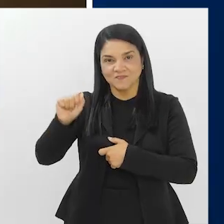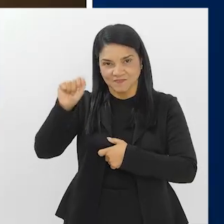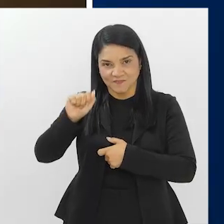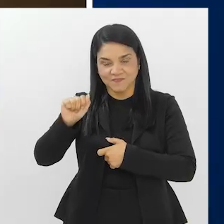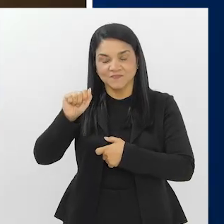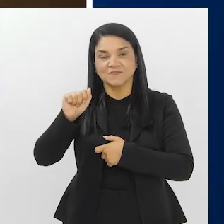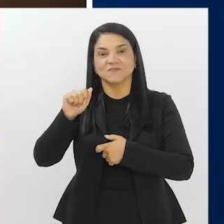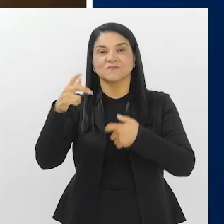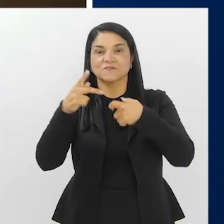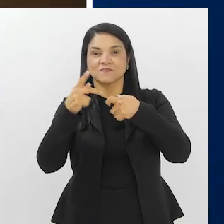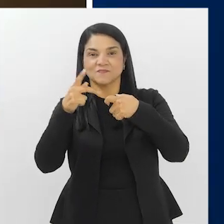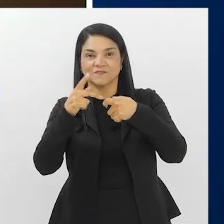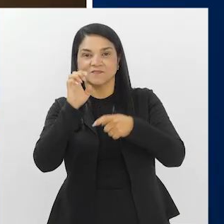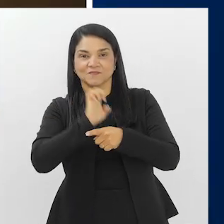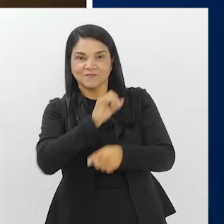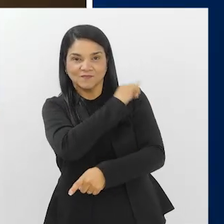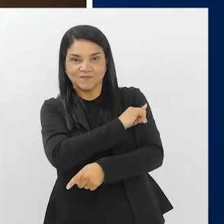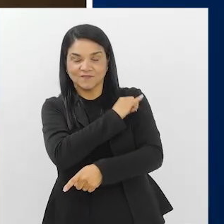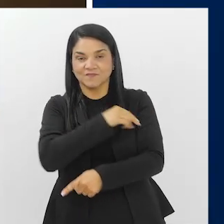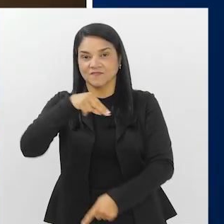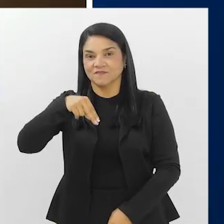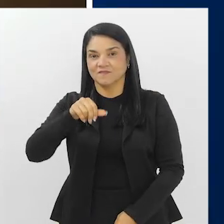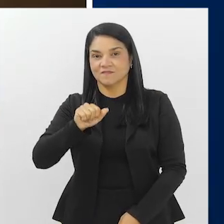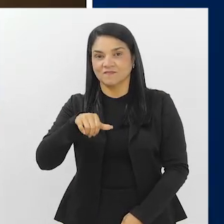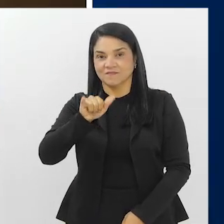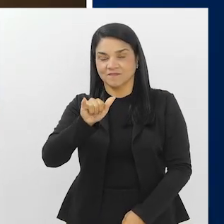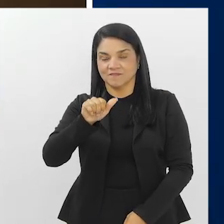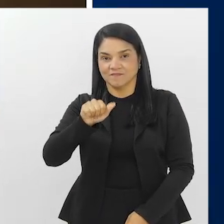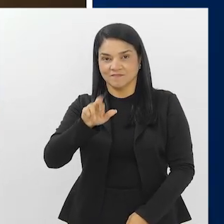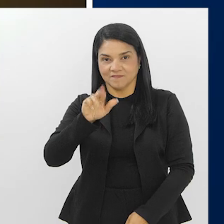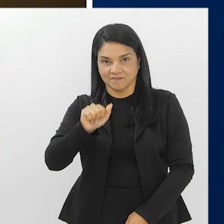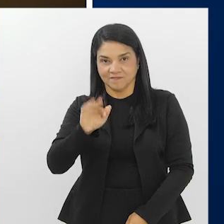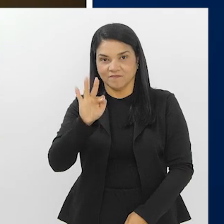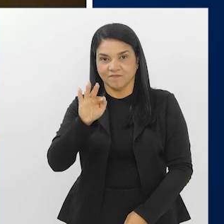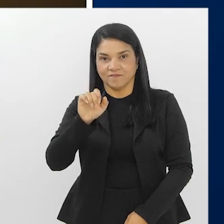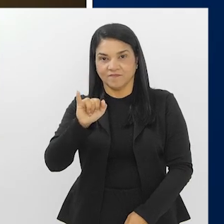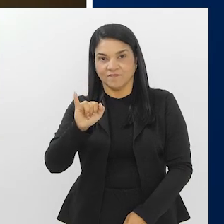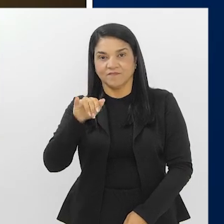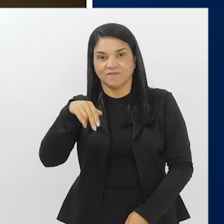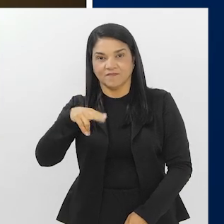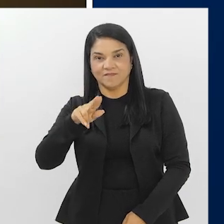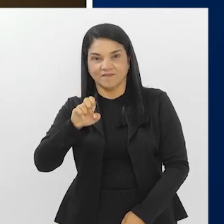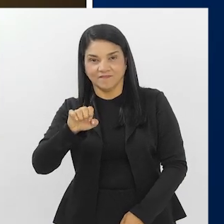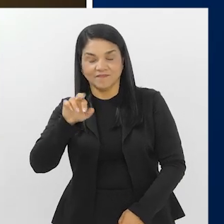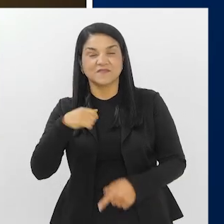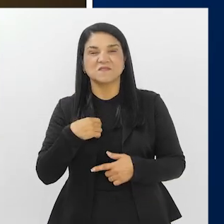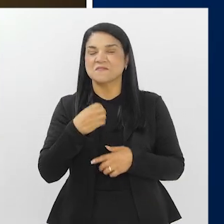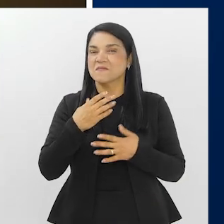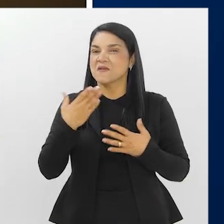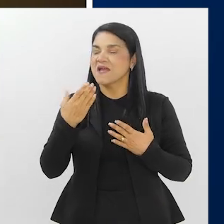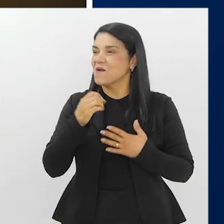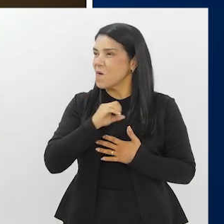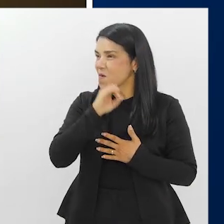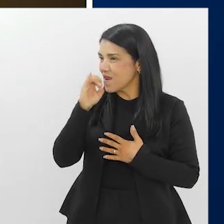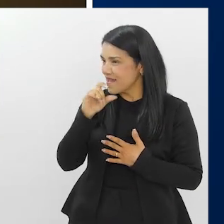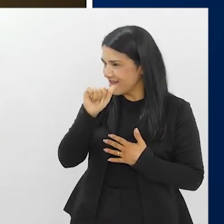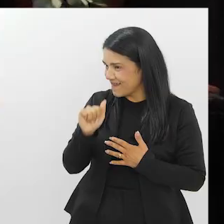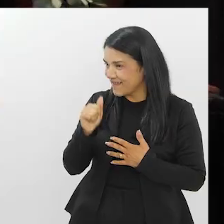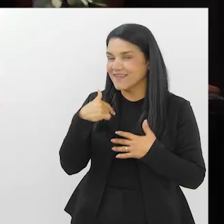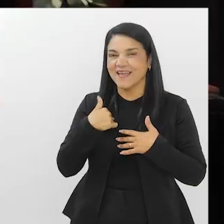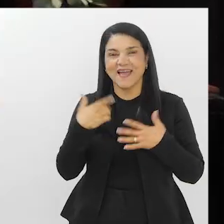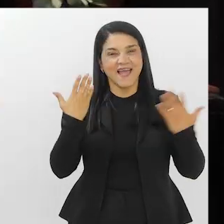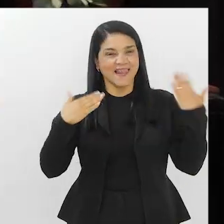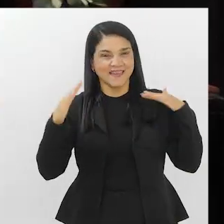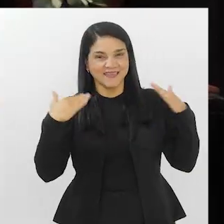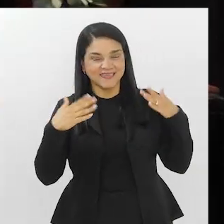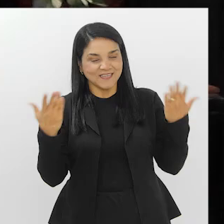Nayara Figueira Neves. Olá, Nayara! Olá, Cláudia, que alegria estar aqui com vocês.